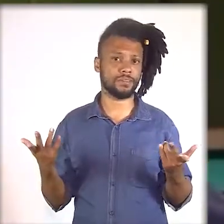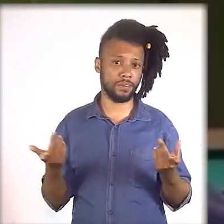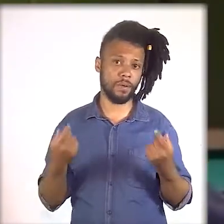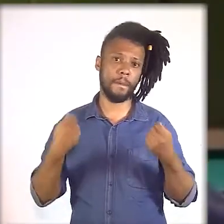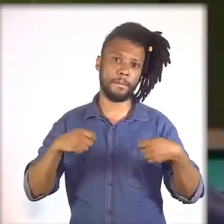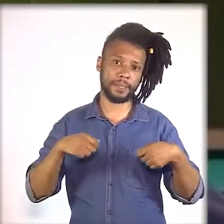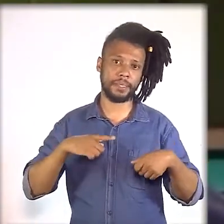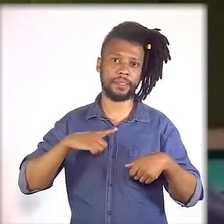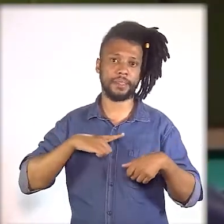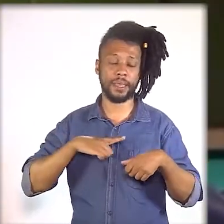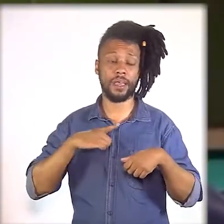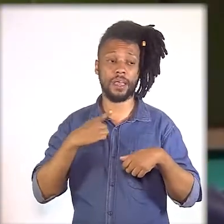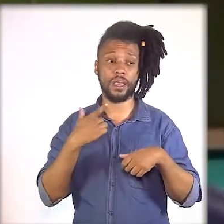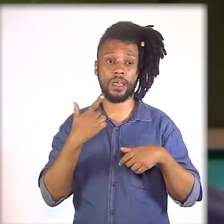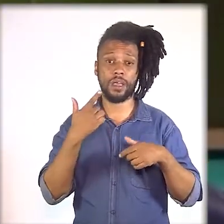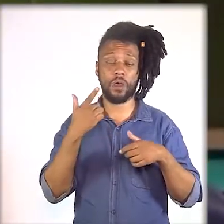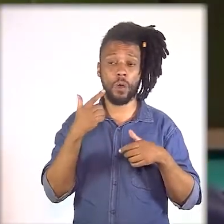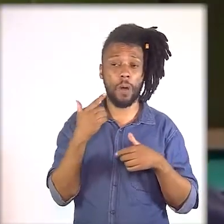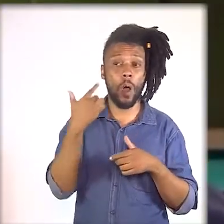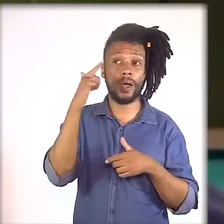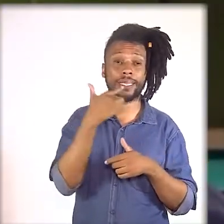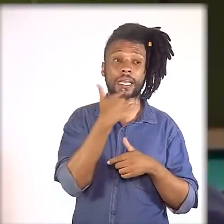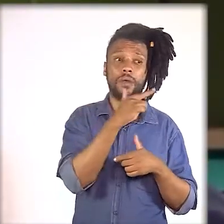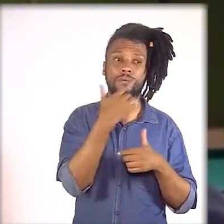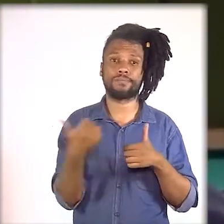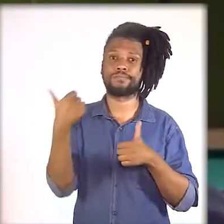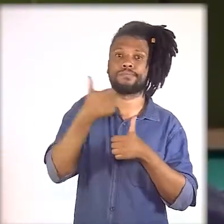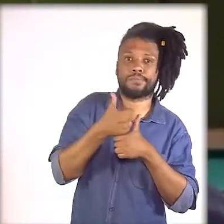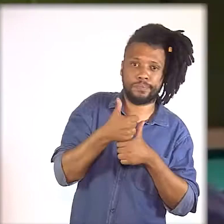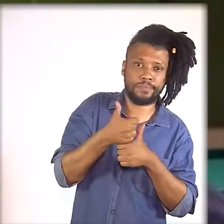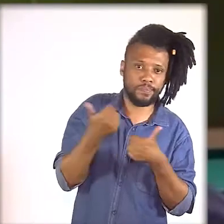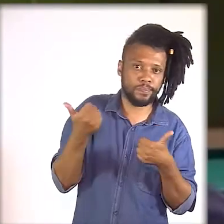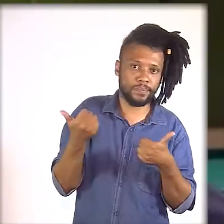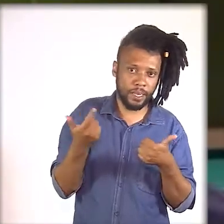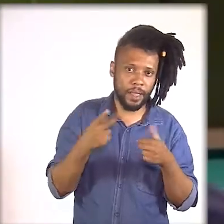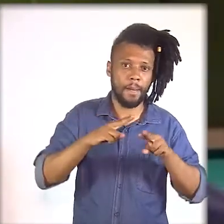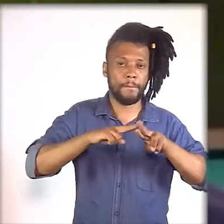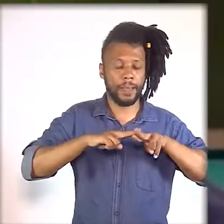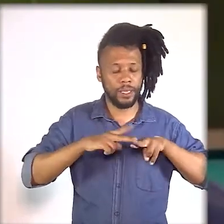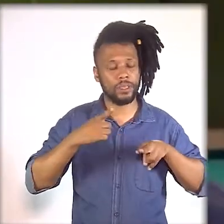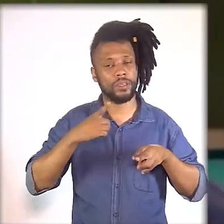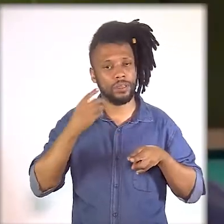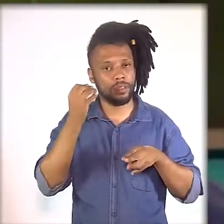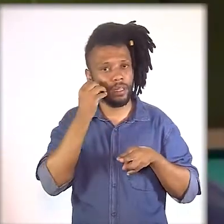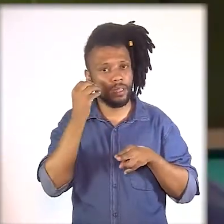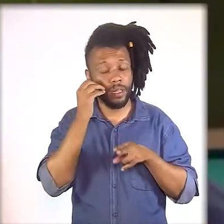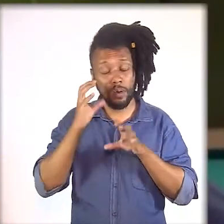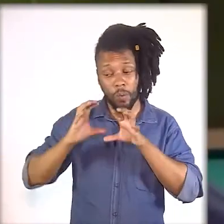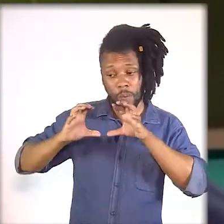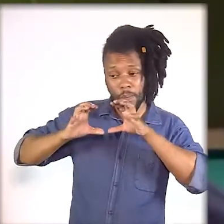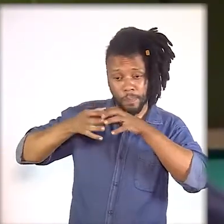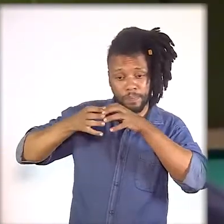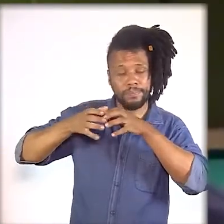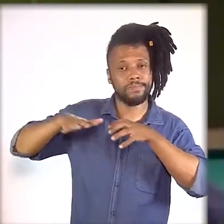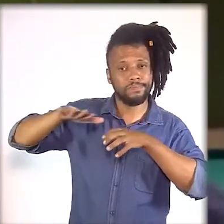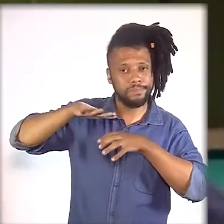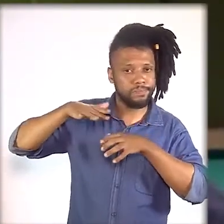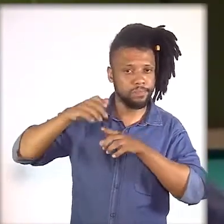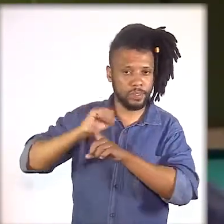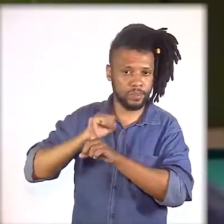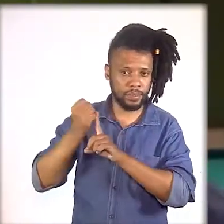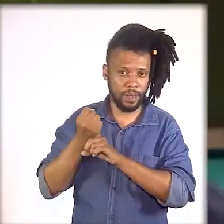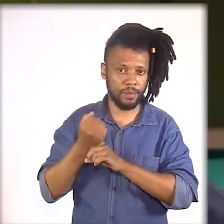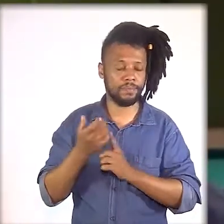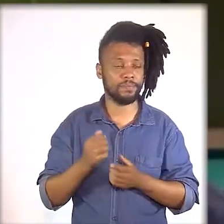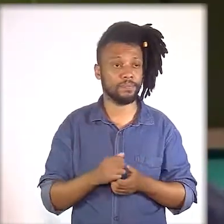tem que ser um pouco apropriada pela outra língua, embora isso signifique mais um traço da distância social